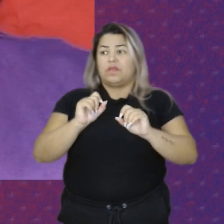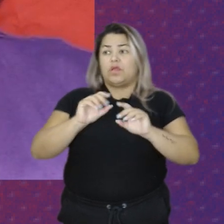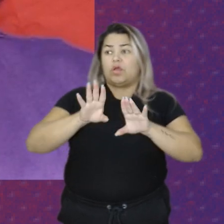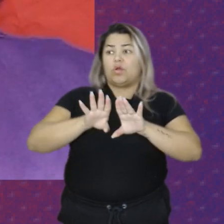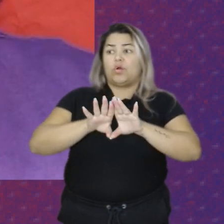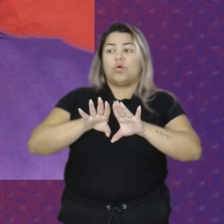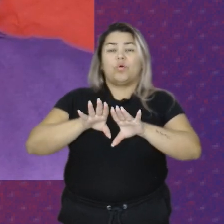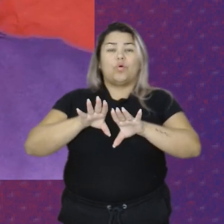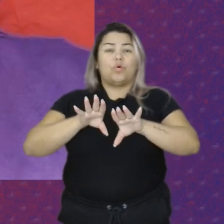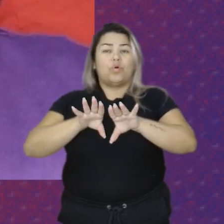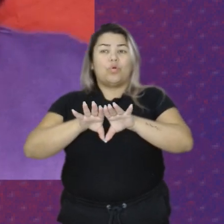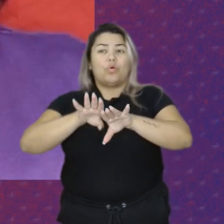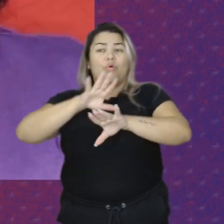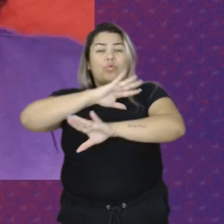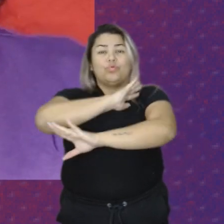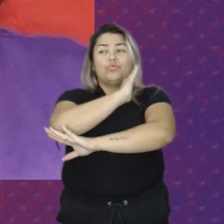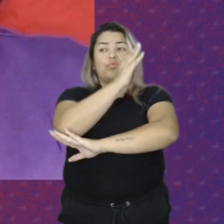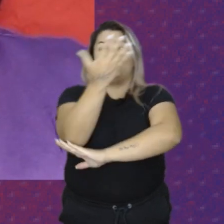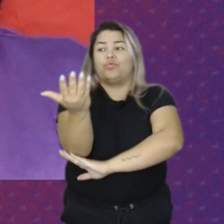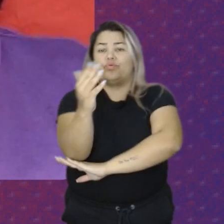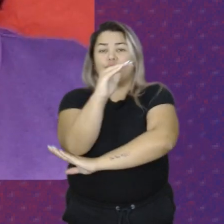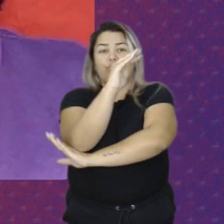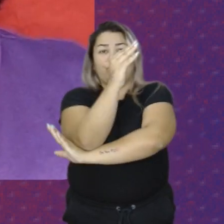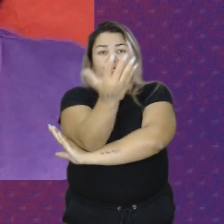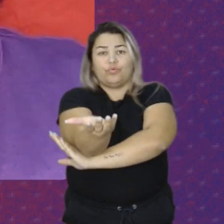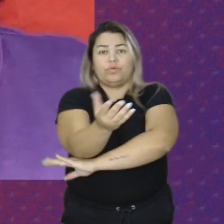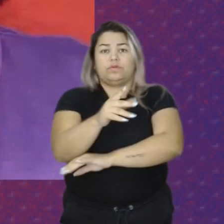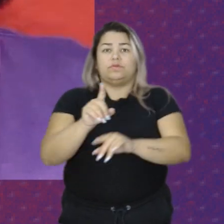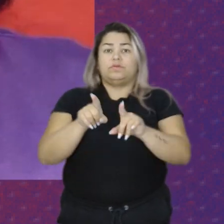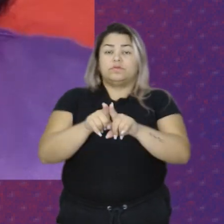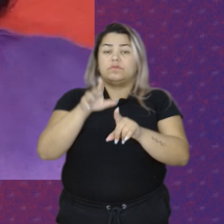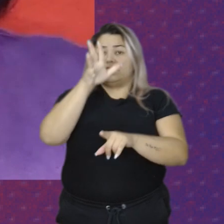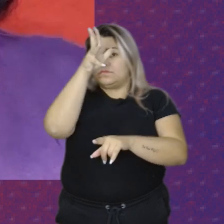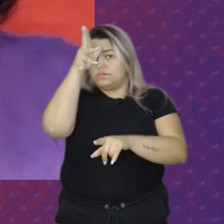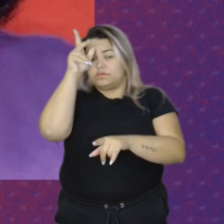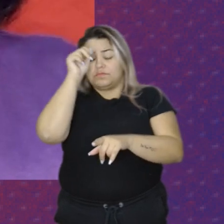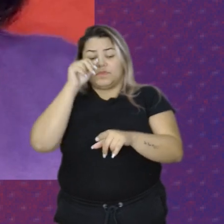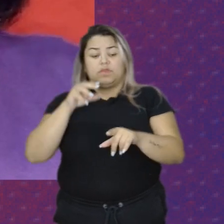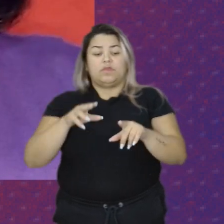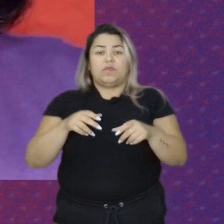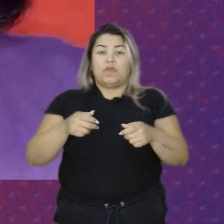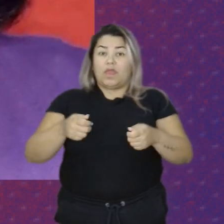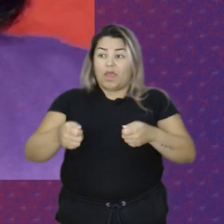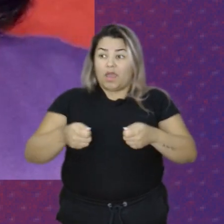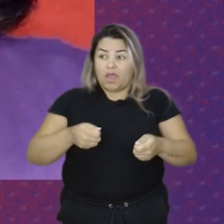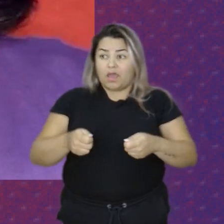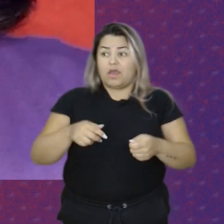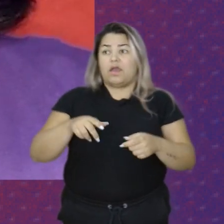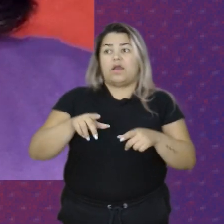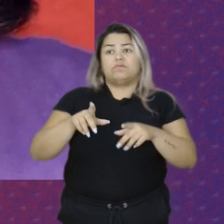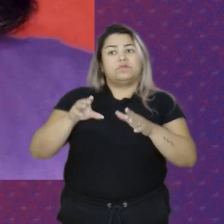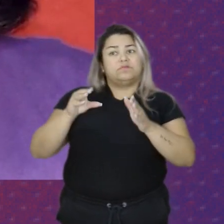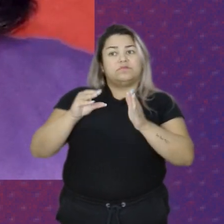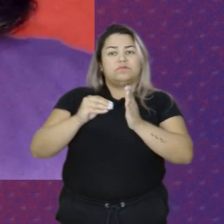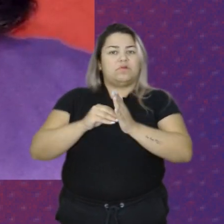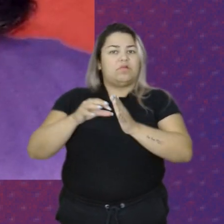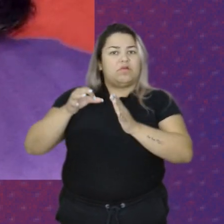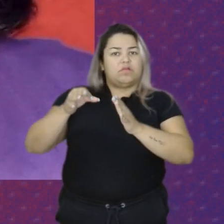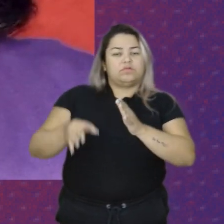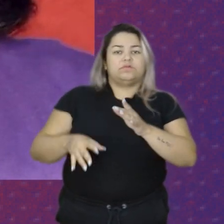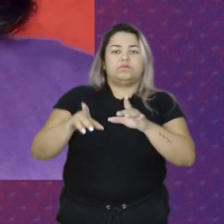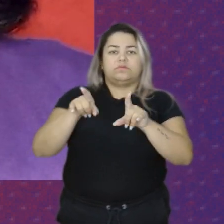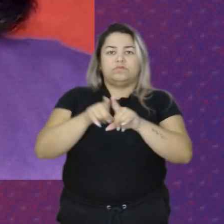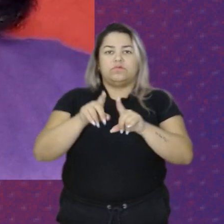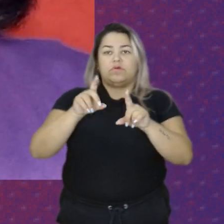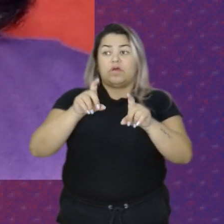do desmatamento, da mineração ilegal e do agronegócio, a atuação